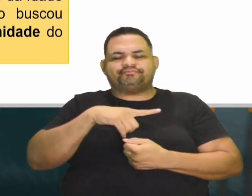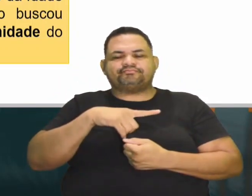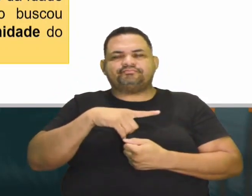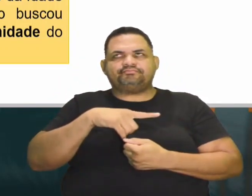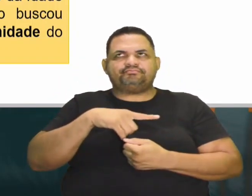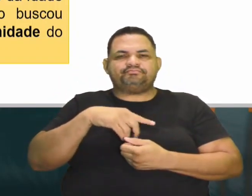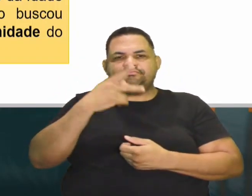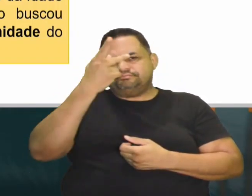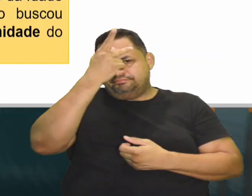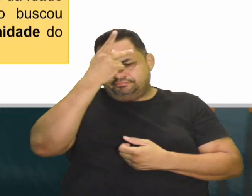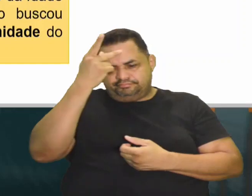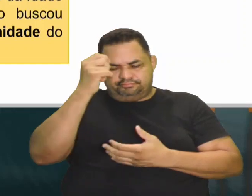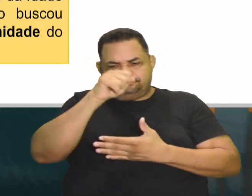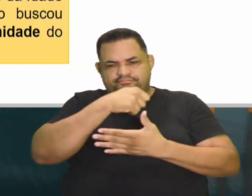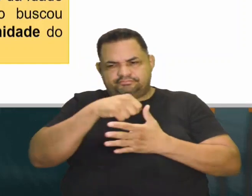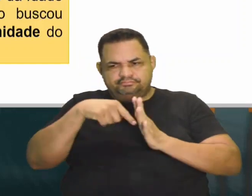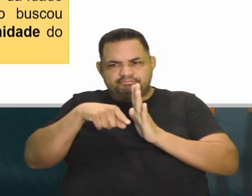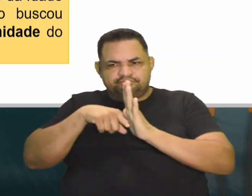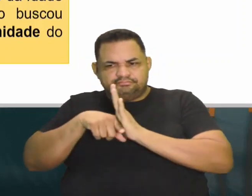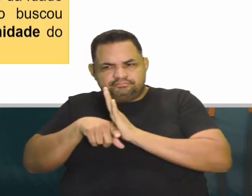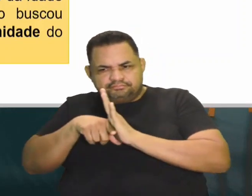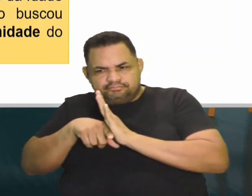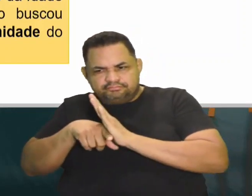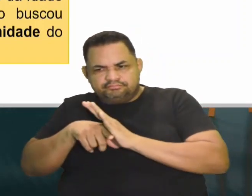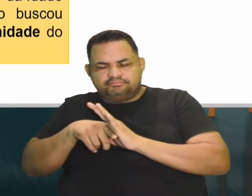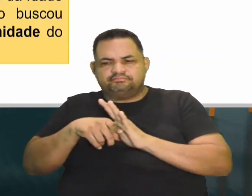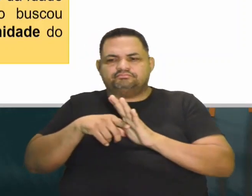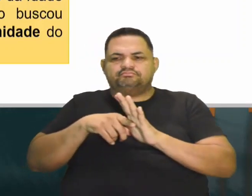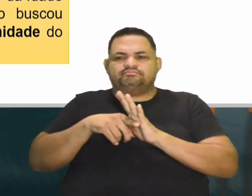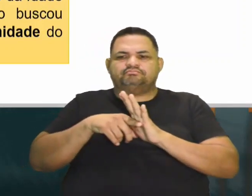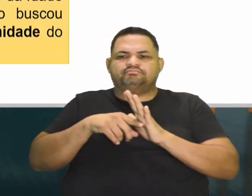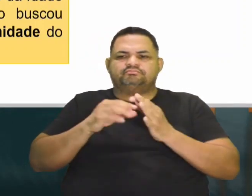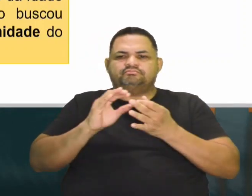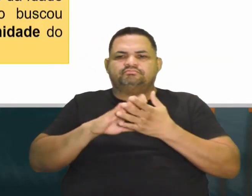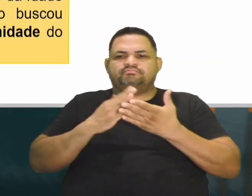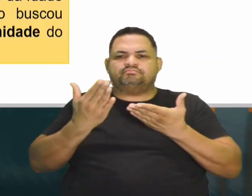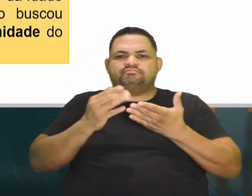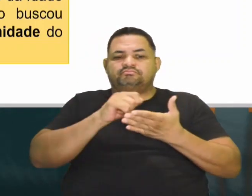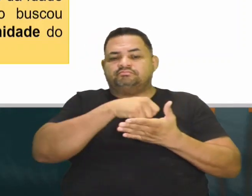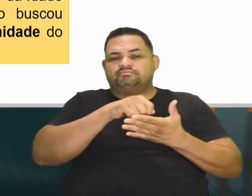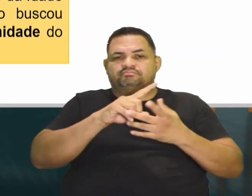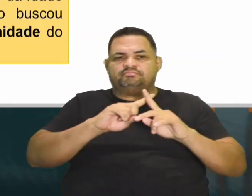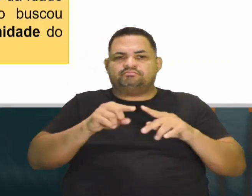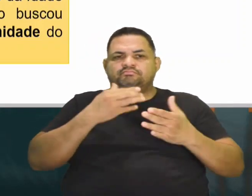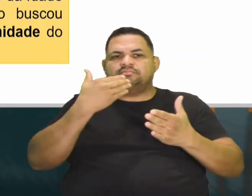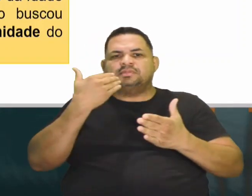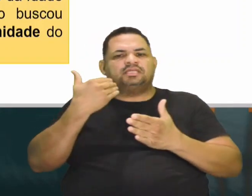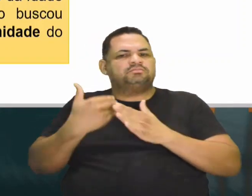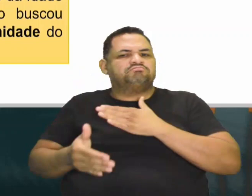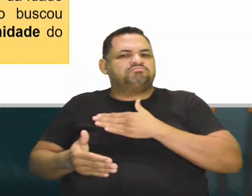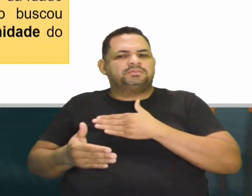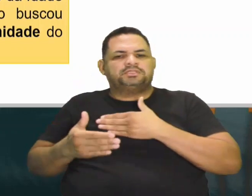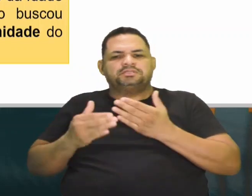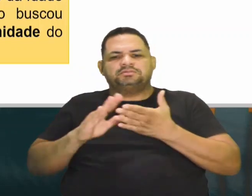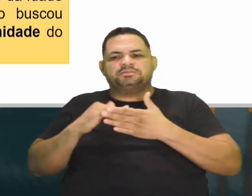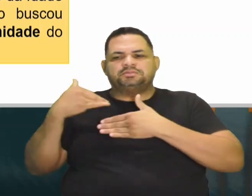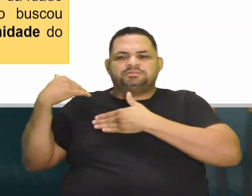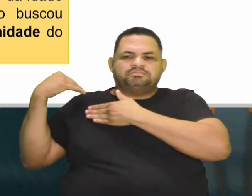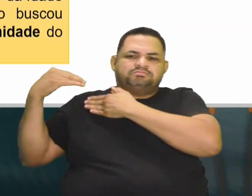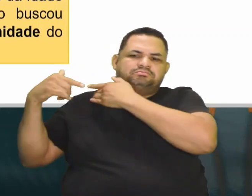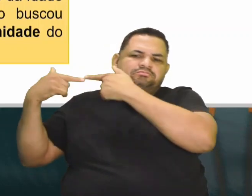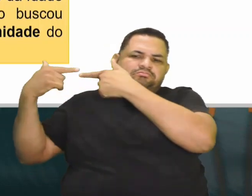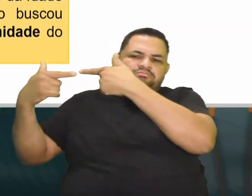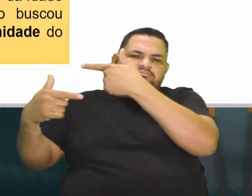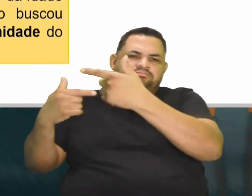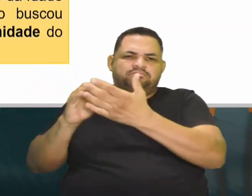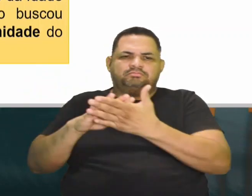que escreveu, pesquisou, que deixou registrado, mas se perderam com o tempo, né? Muitos livros se perderam com o